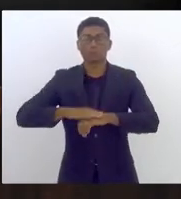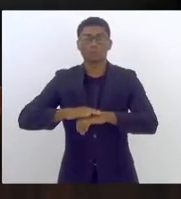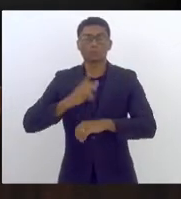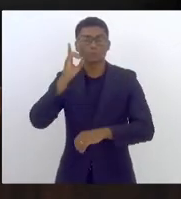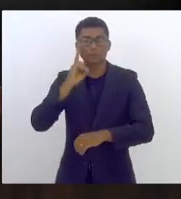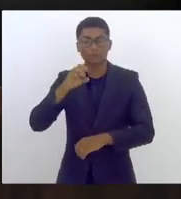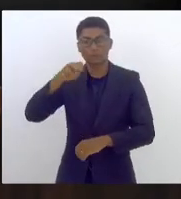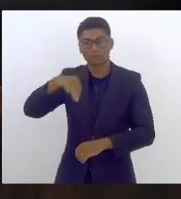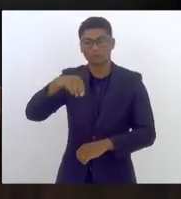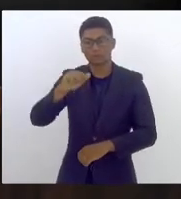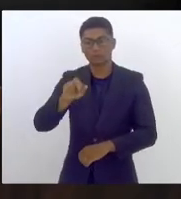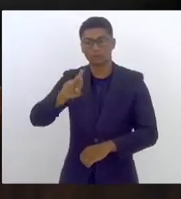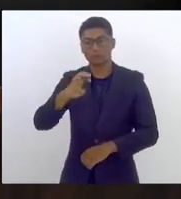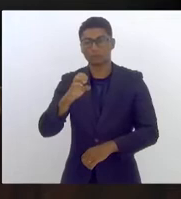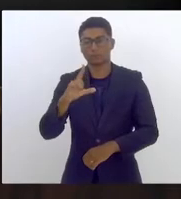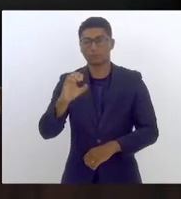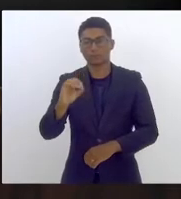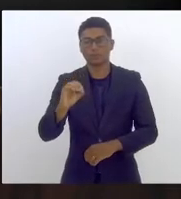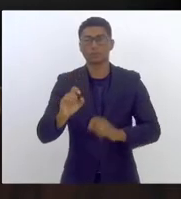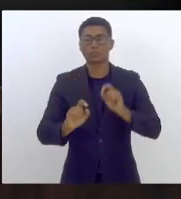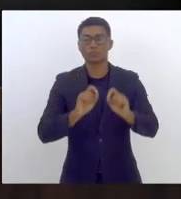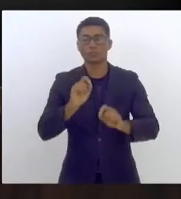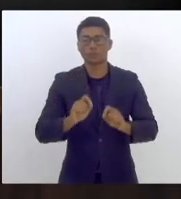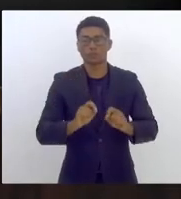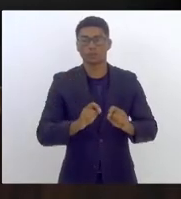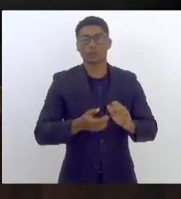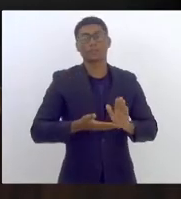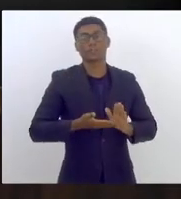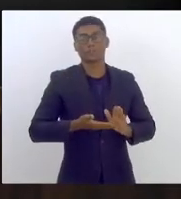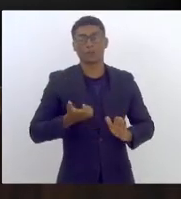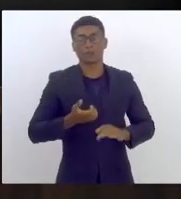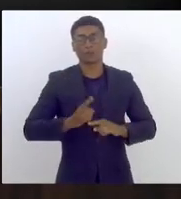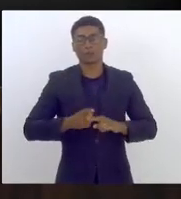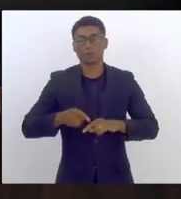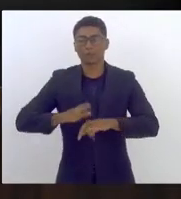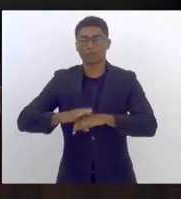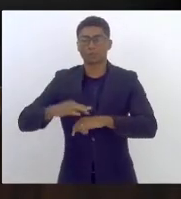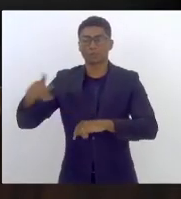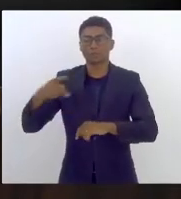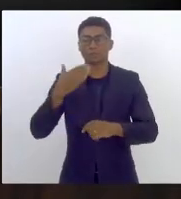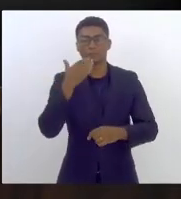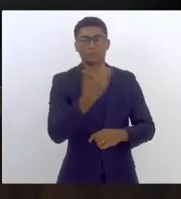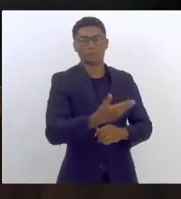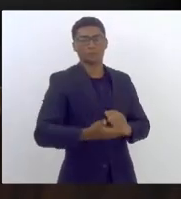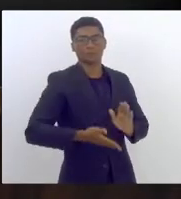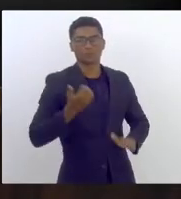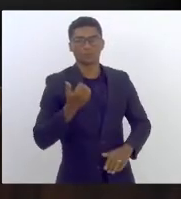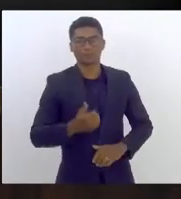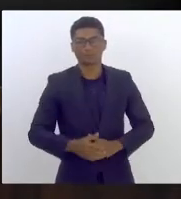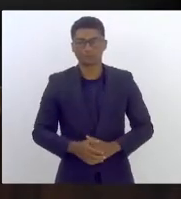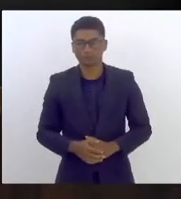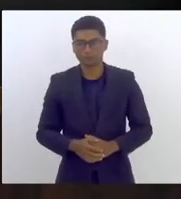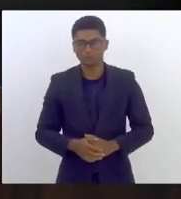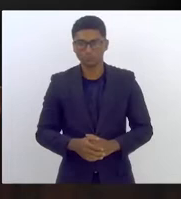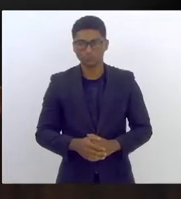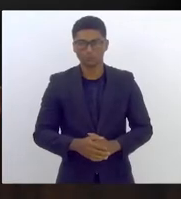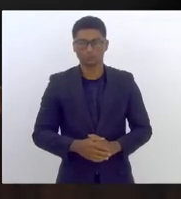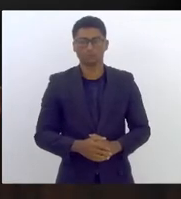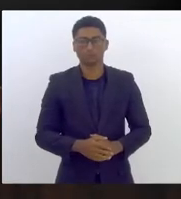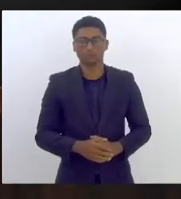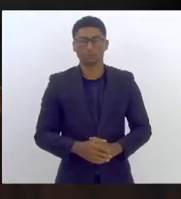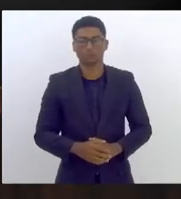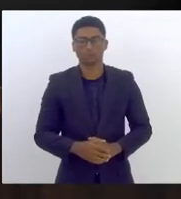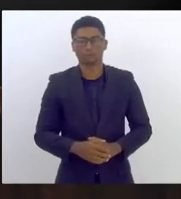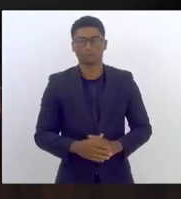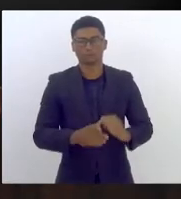cabeleireiro está retirada a pedido do autor da entrada de pauta pediu do